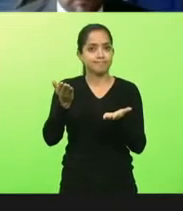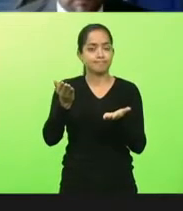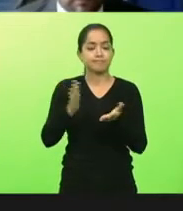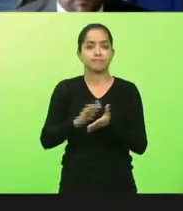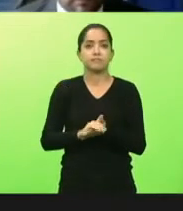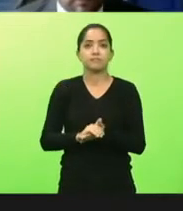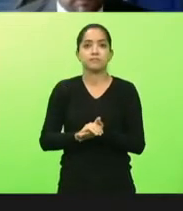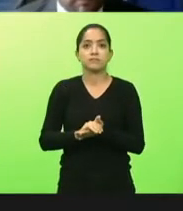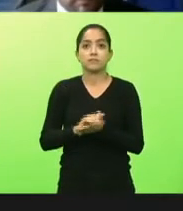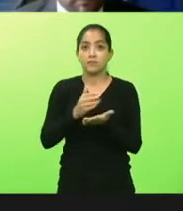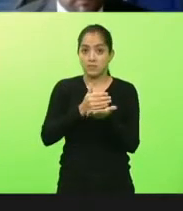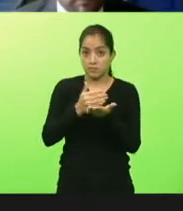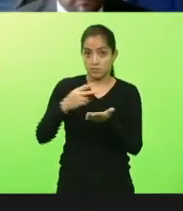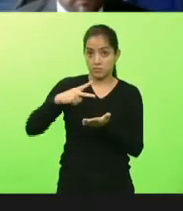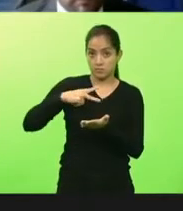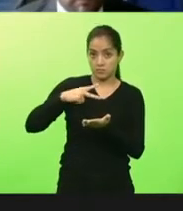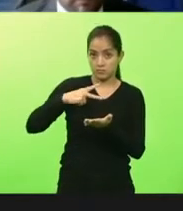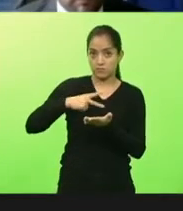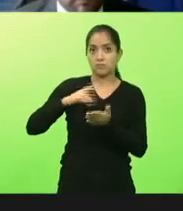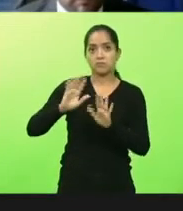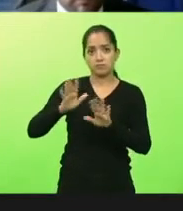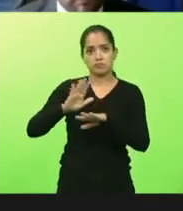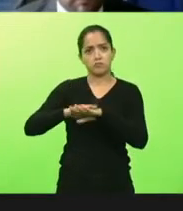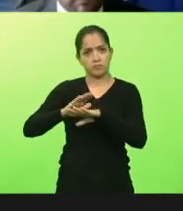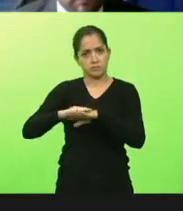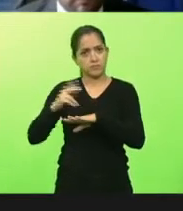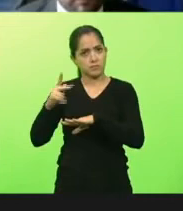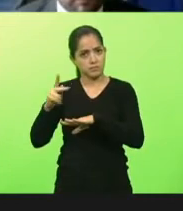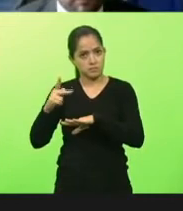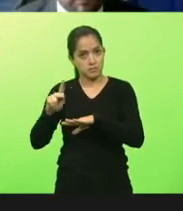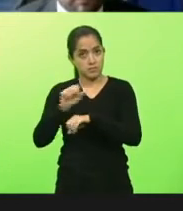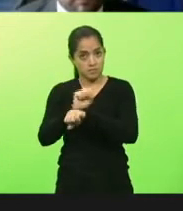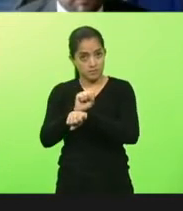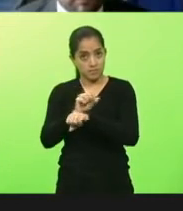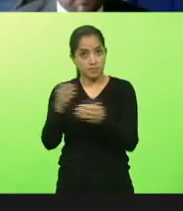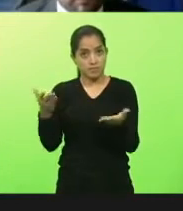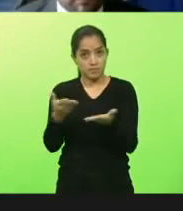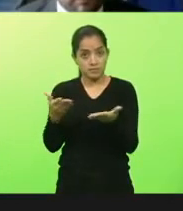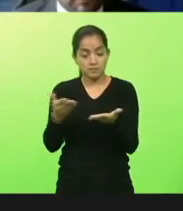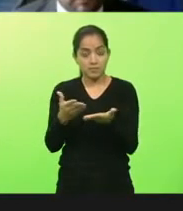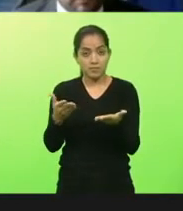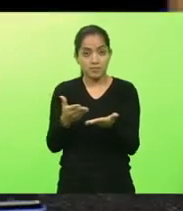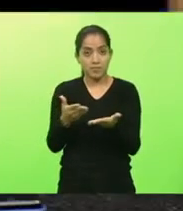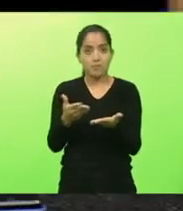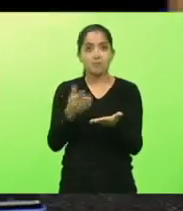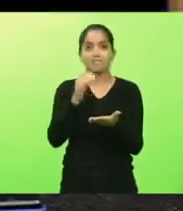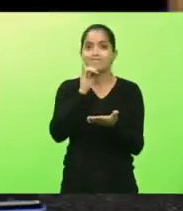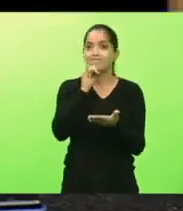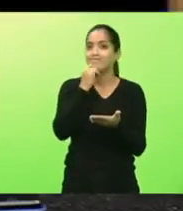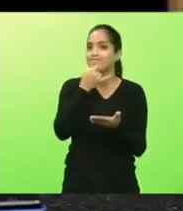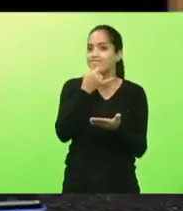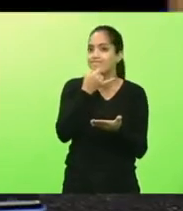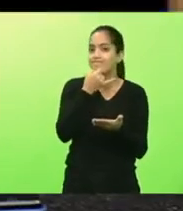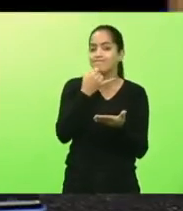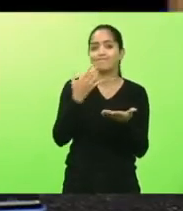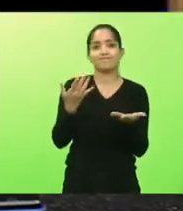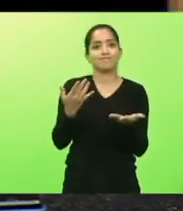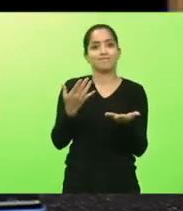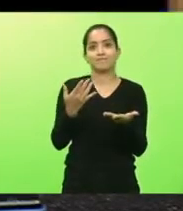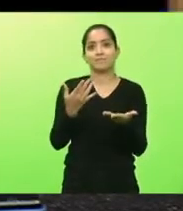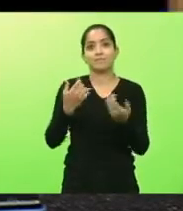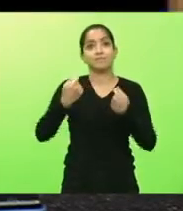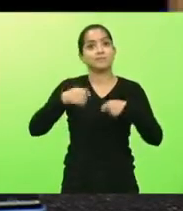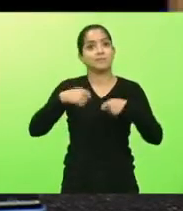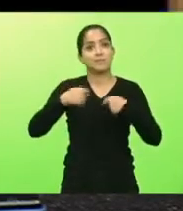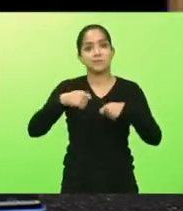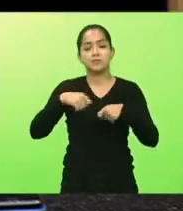a iniciativa privada fez a sua parte. Eles pararam, mas agora, infelizmente, o público ainda não fez o que a gente necessita.